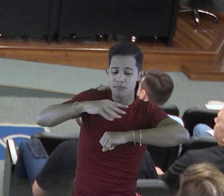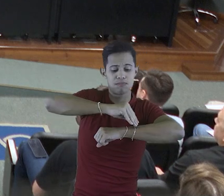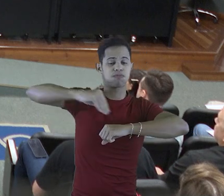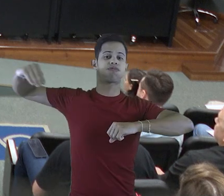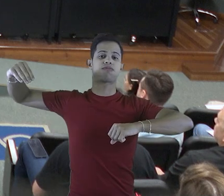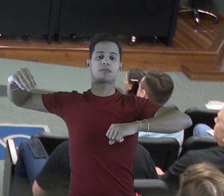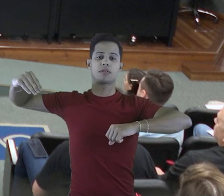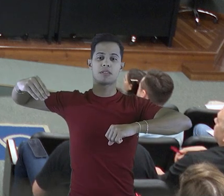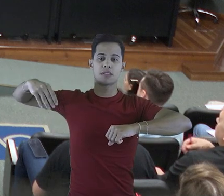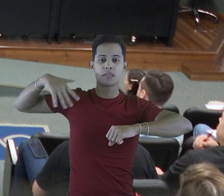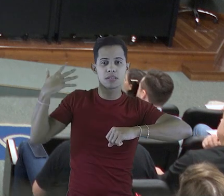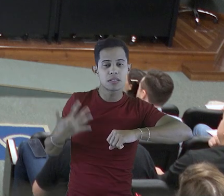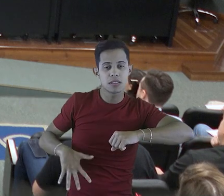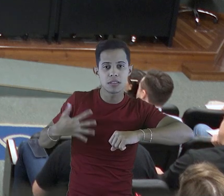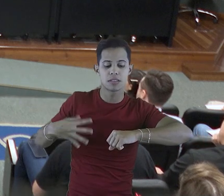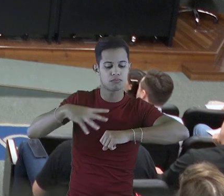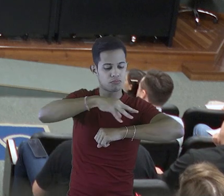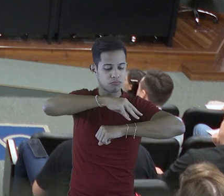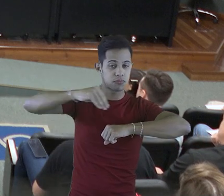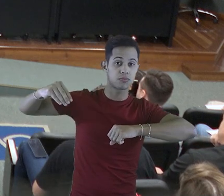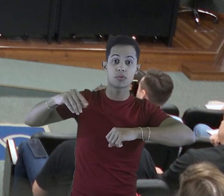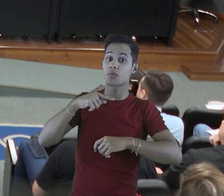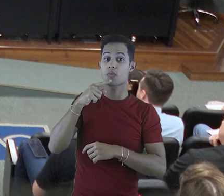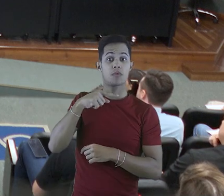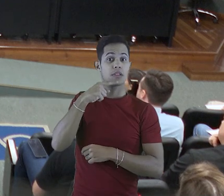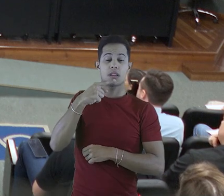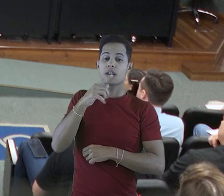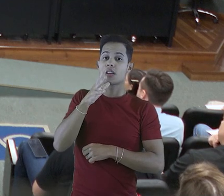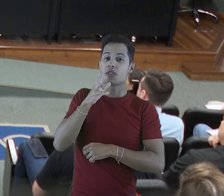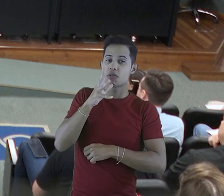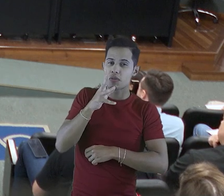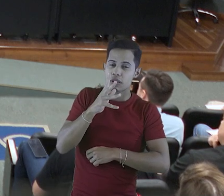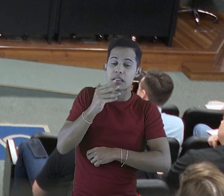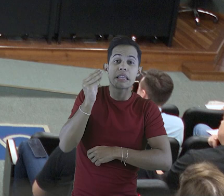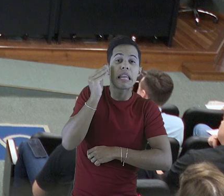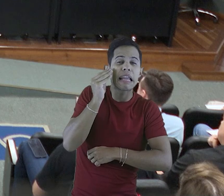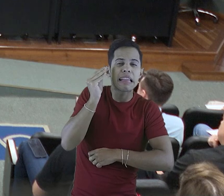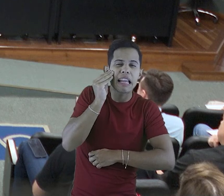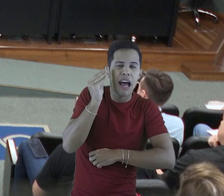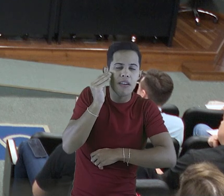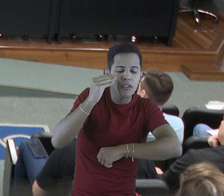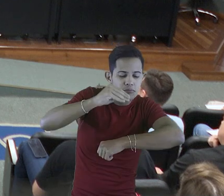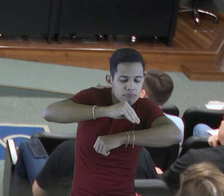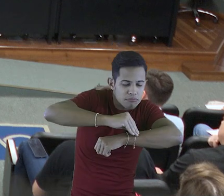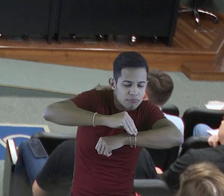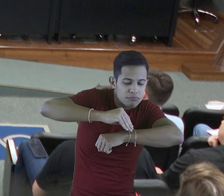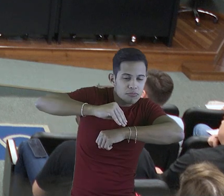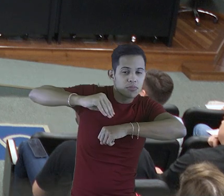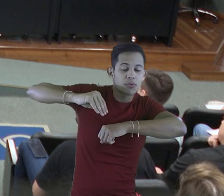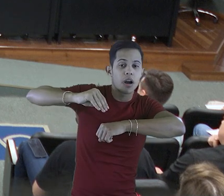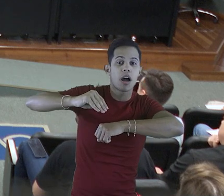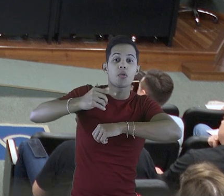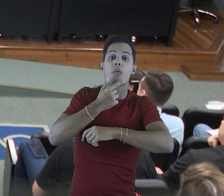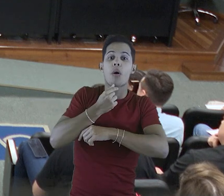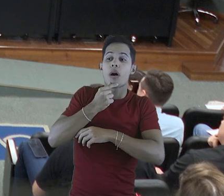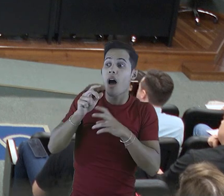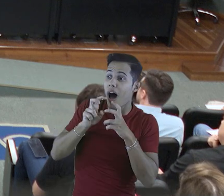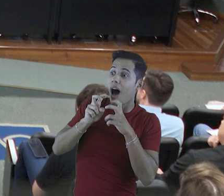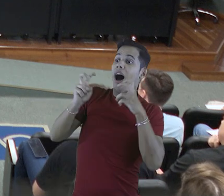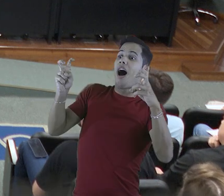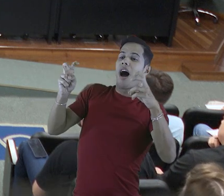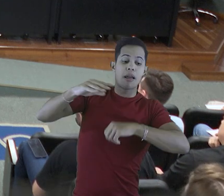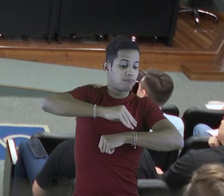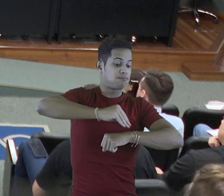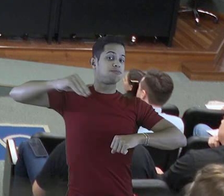elas arrancavam. Elas não conseguiam. Elas tentavam tirar devagar e quando ele fazia uma menção de dor, elas arrancavam,